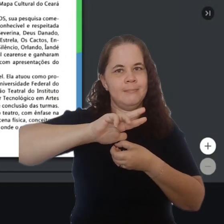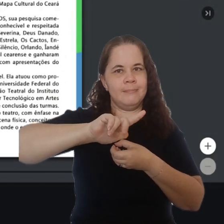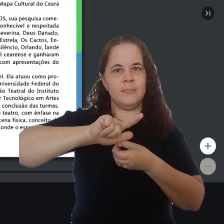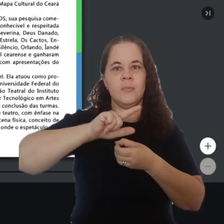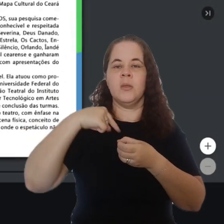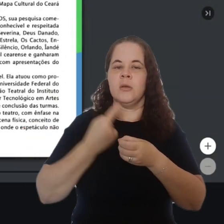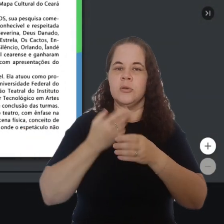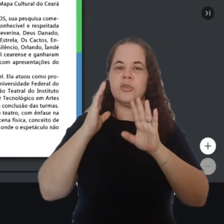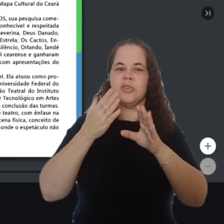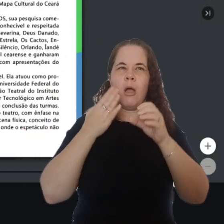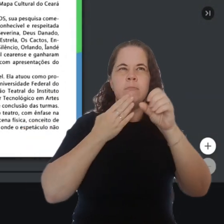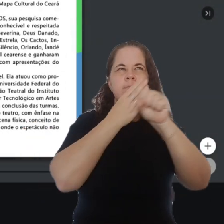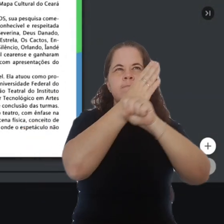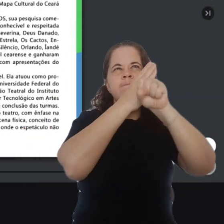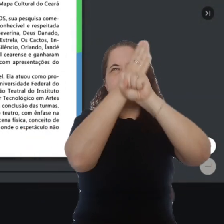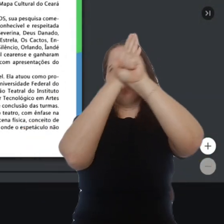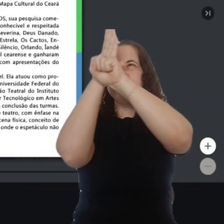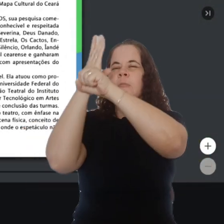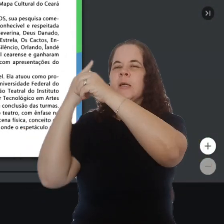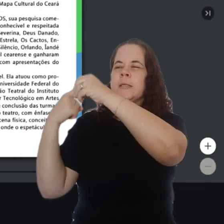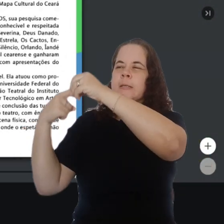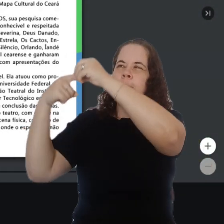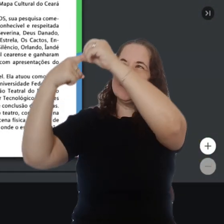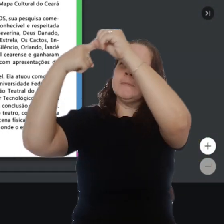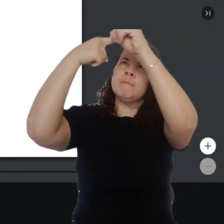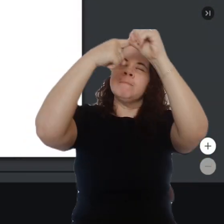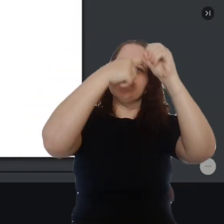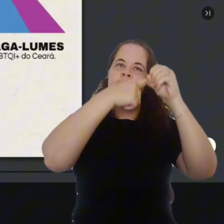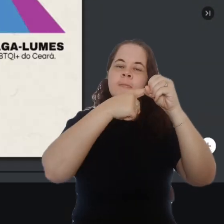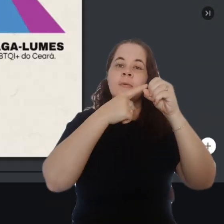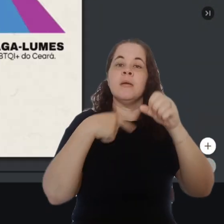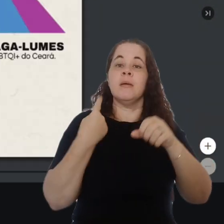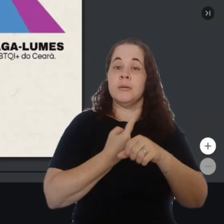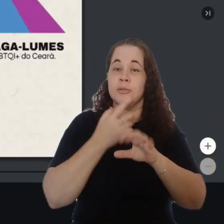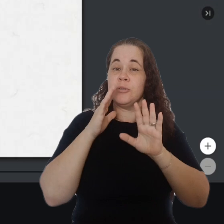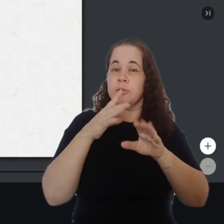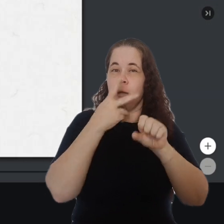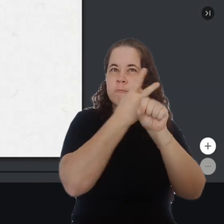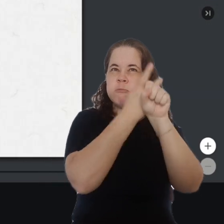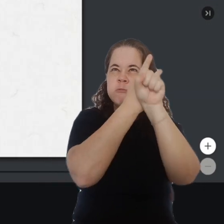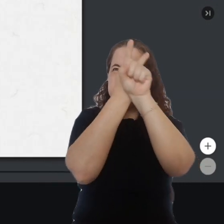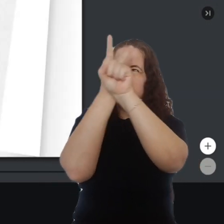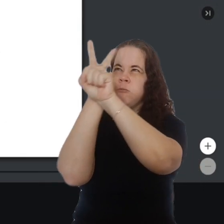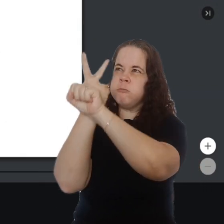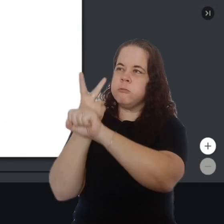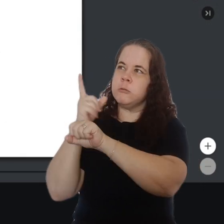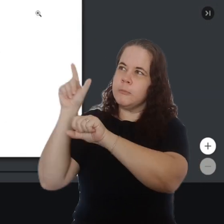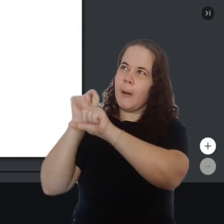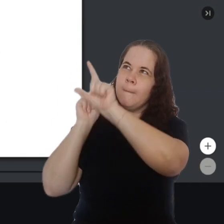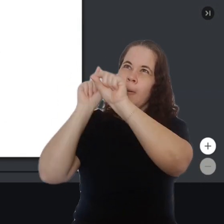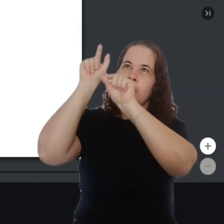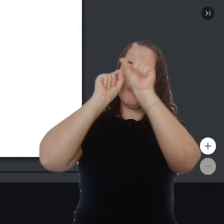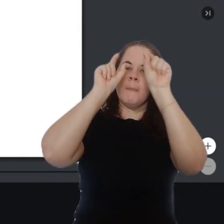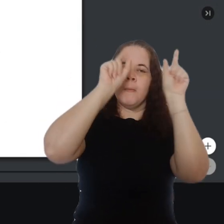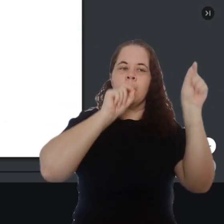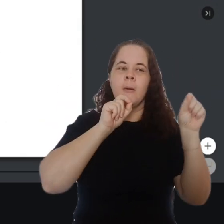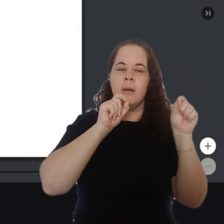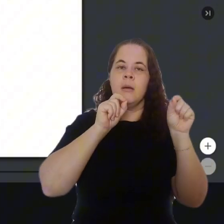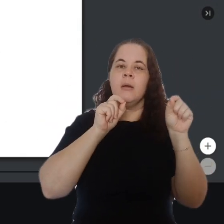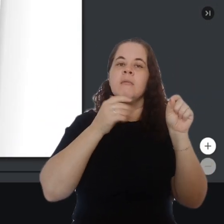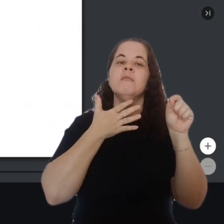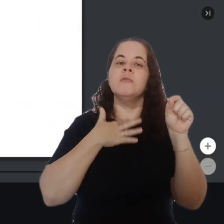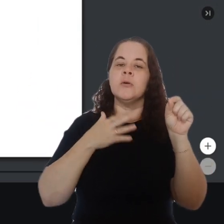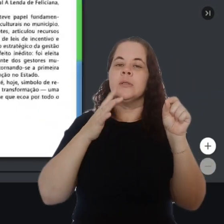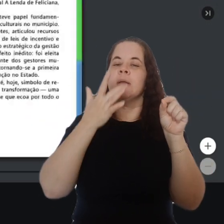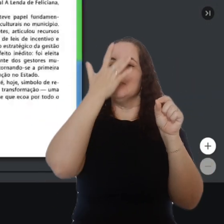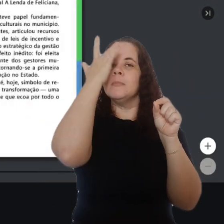Sertão Central, a gente foi para o outro extremo do estado. Então a gente procurou mesmo dar margem para que mais artistas de